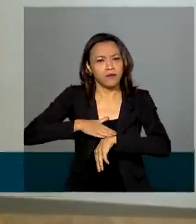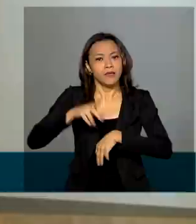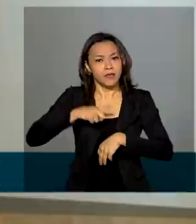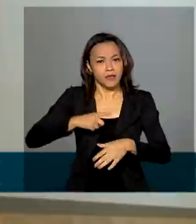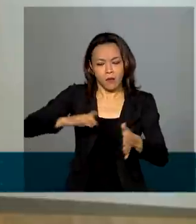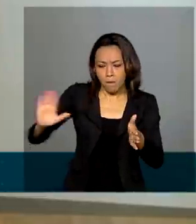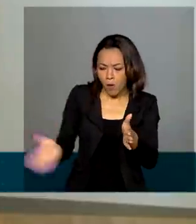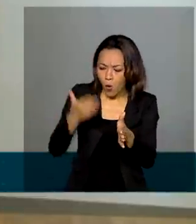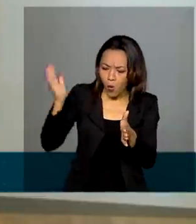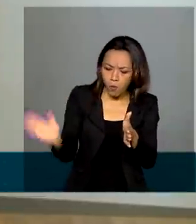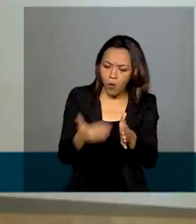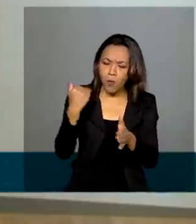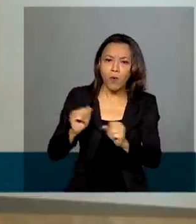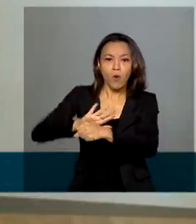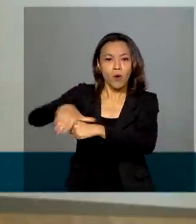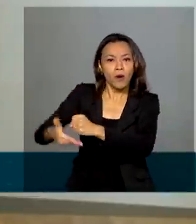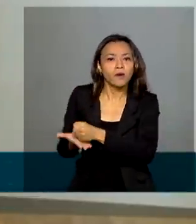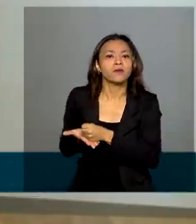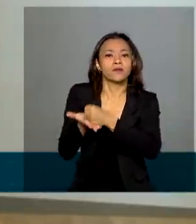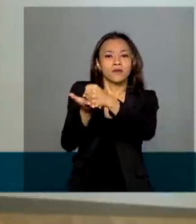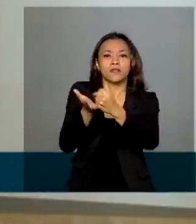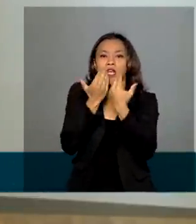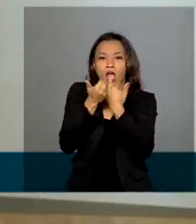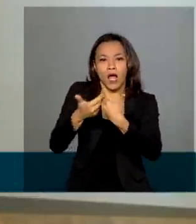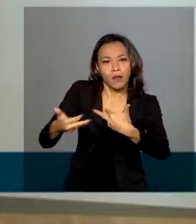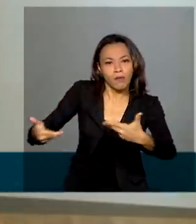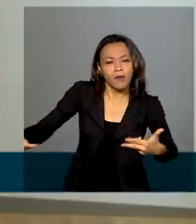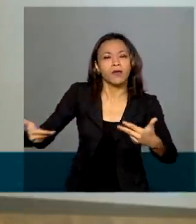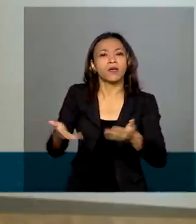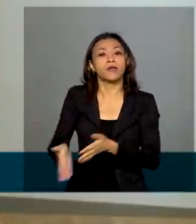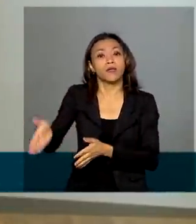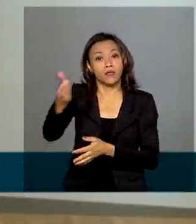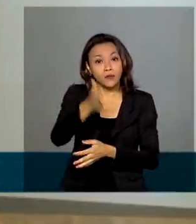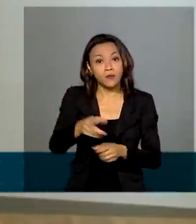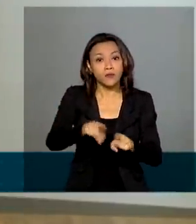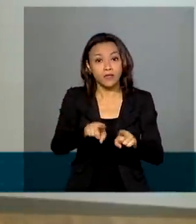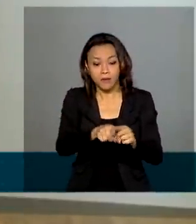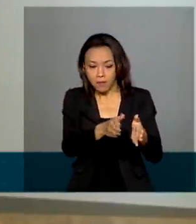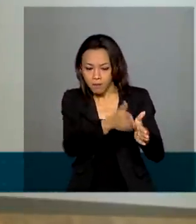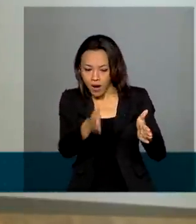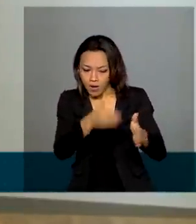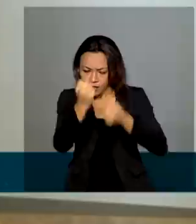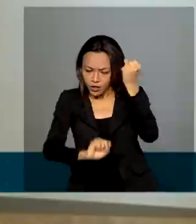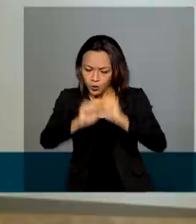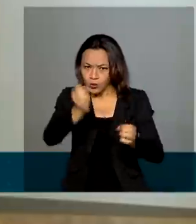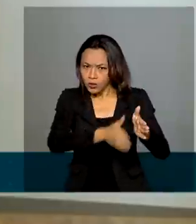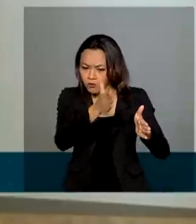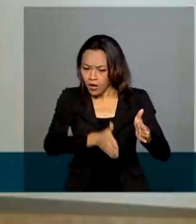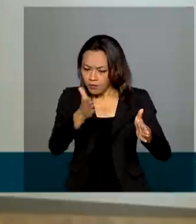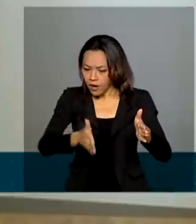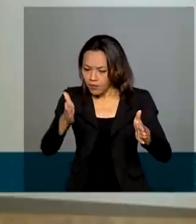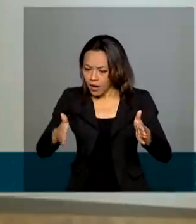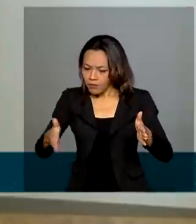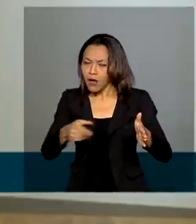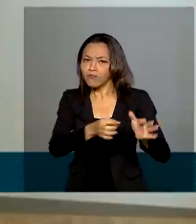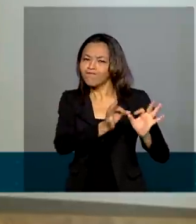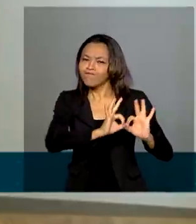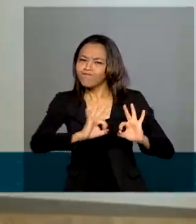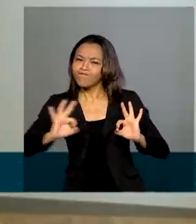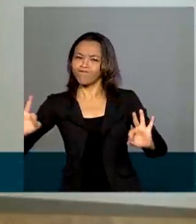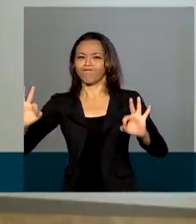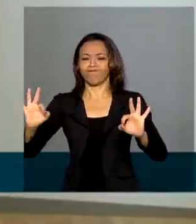produção mais sustentável de alimentos e obter processos em manufatura industrial mais limpas e eficientes